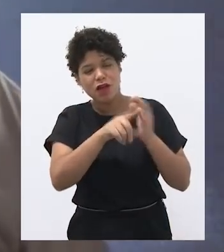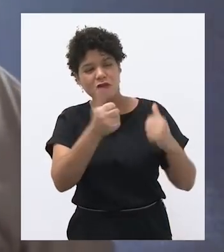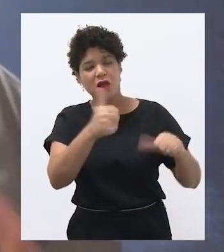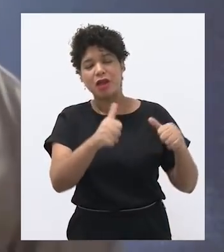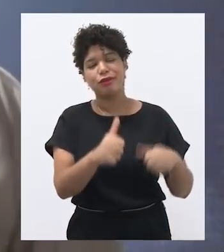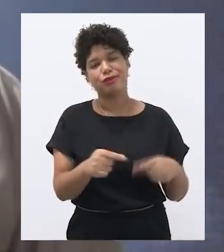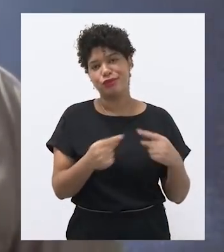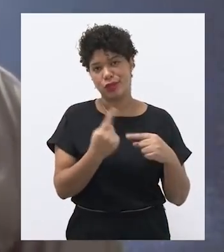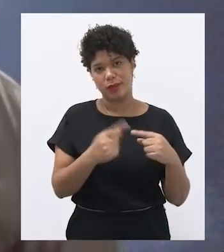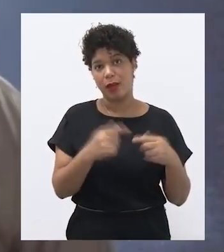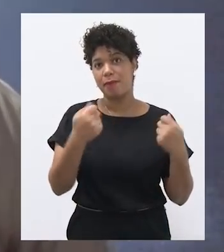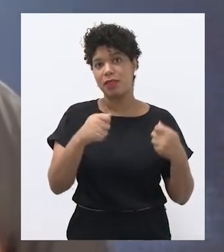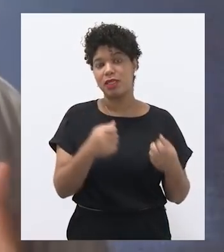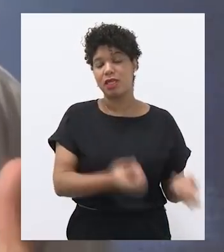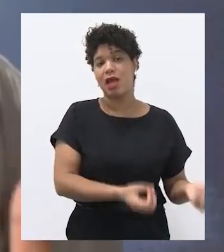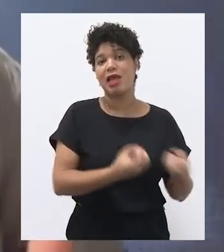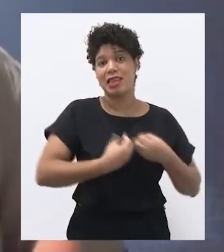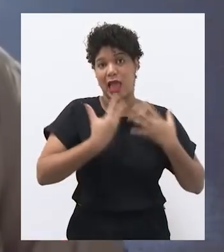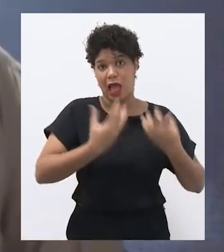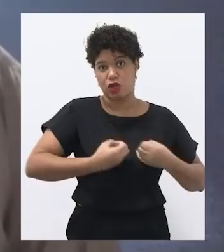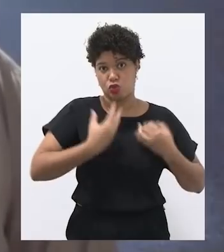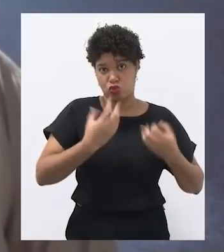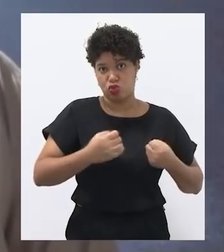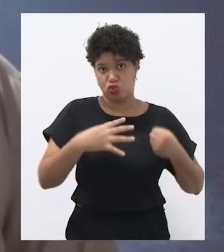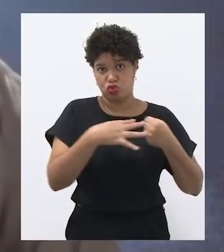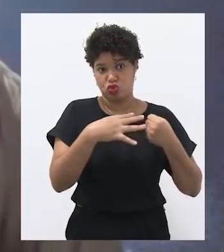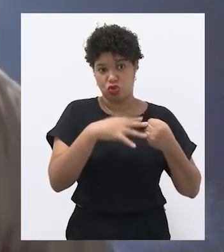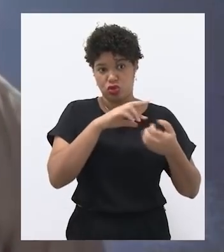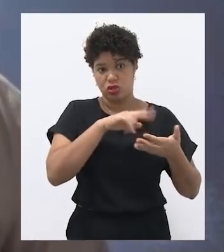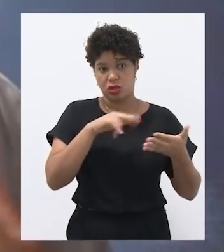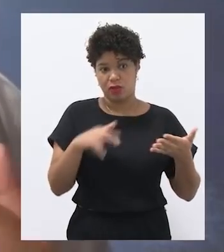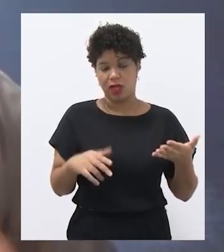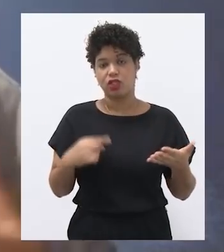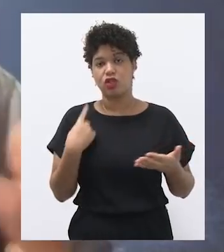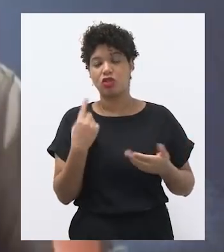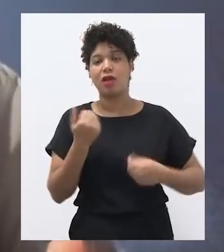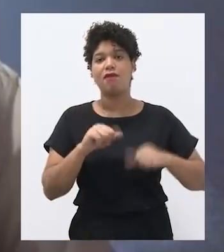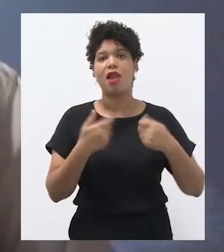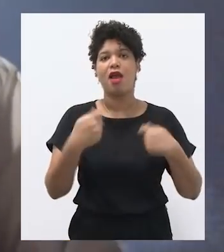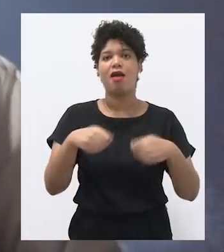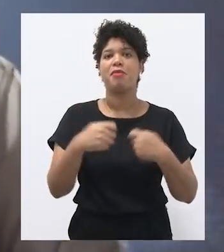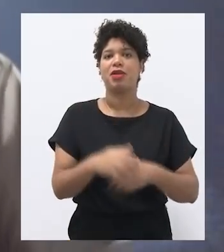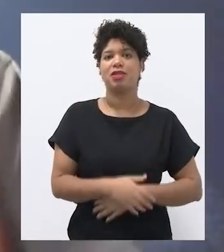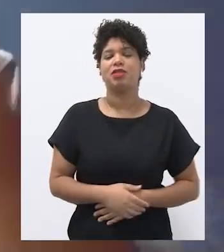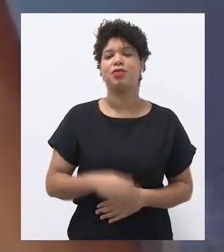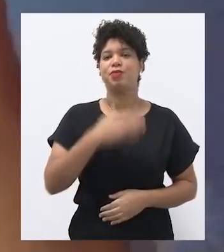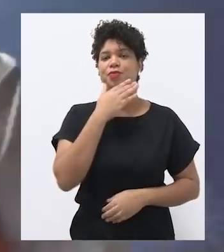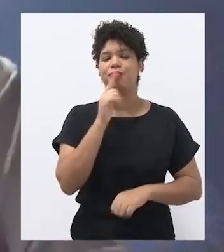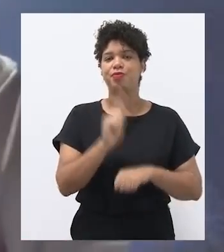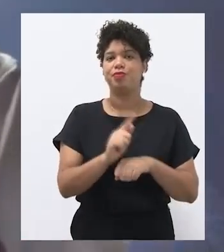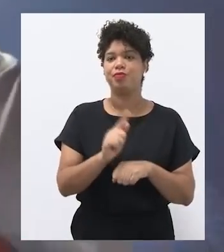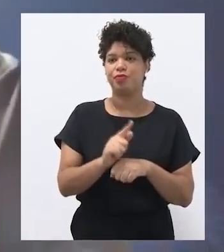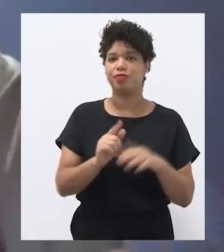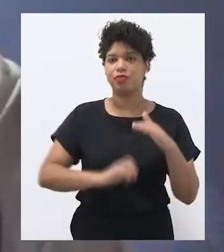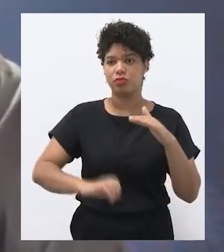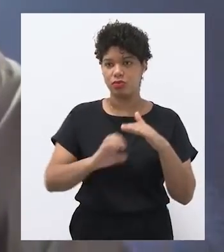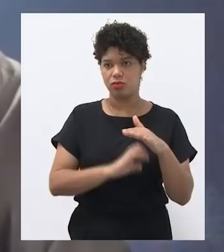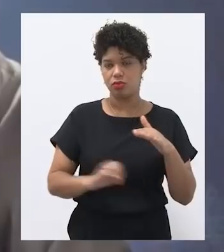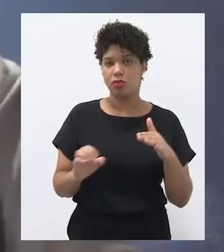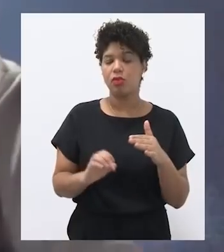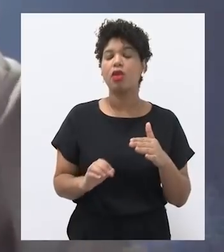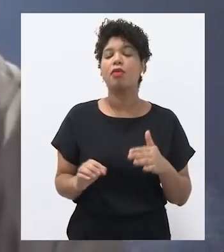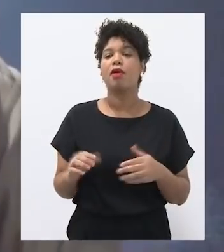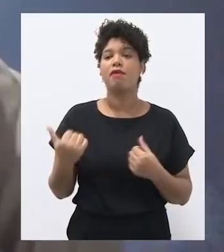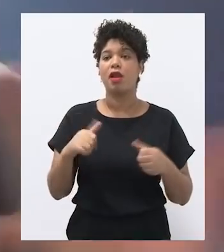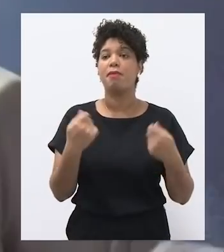nada. Logo, o que precisa ser entregue para o professor, o que precisa ser entregue para o gestor de uma empresa, estou fazendo esse paralelo para a gente entender